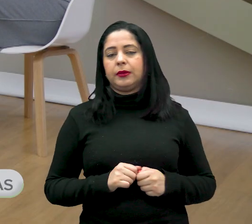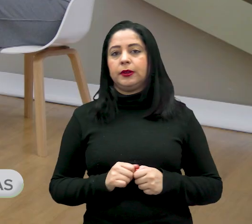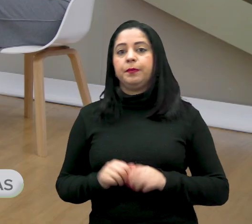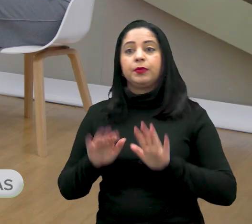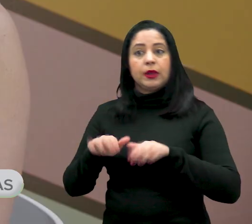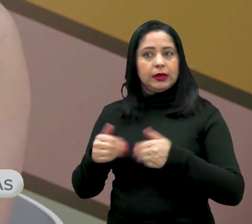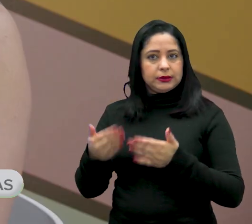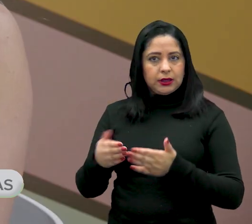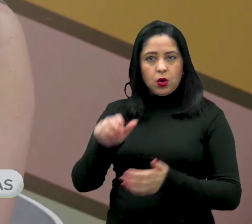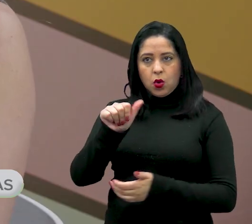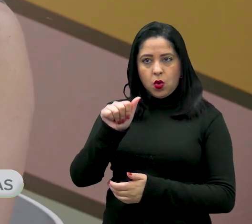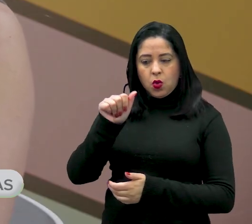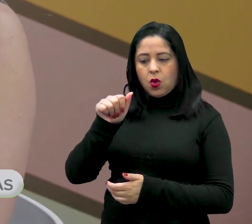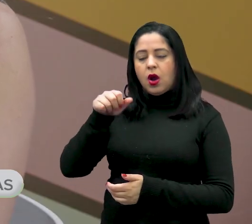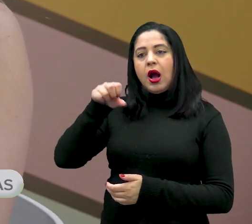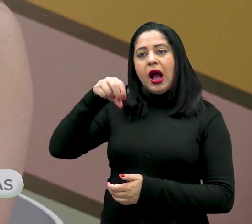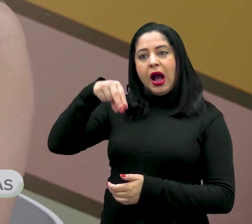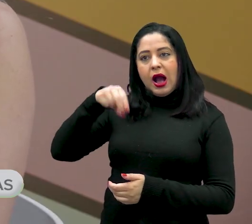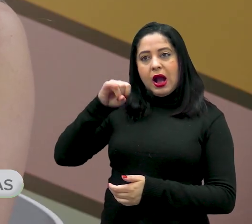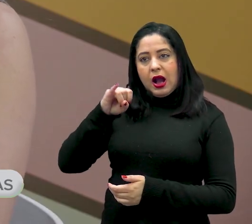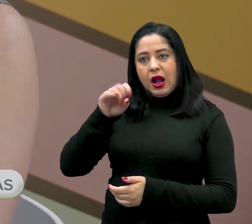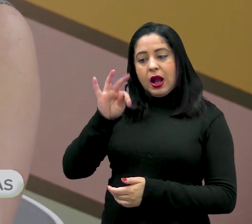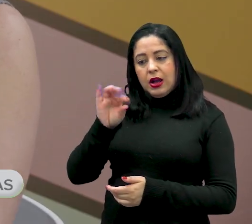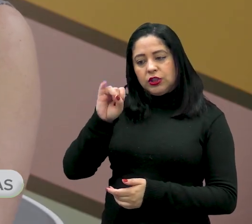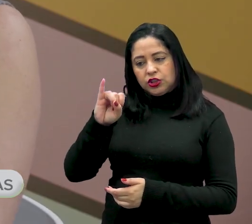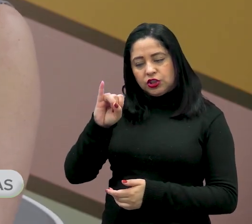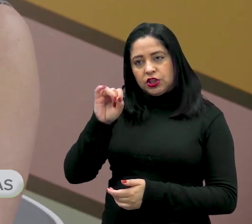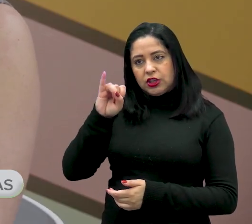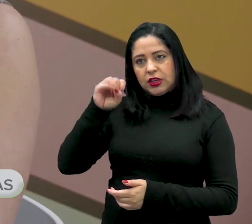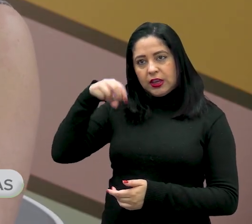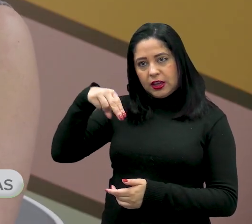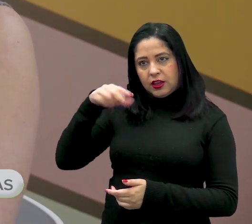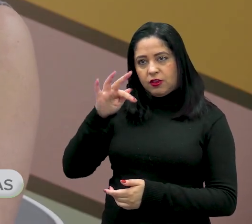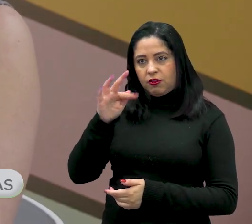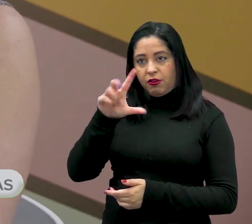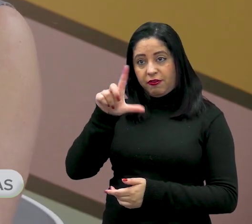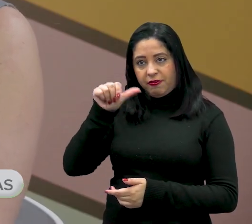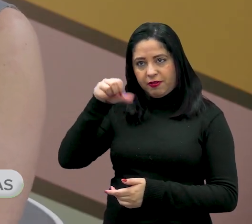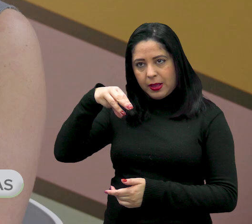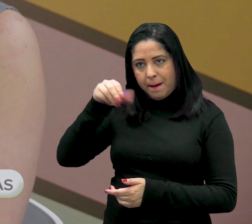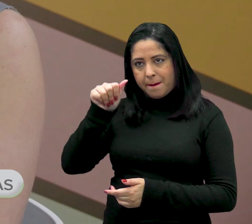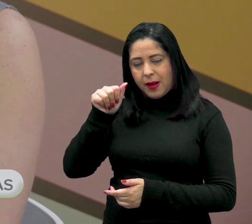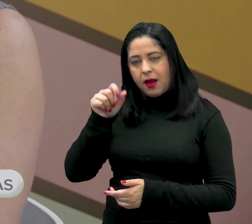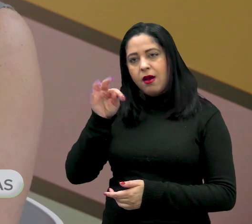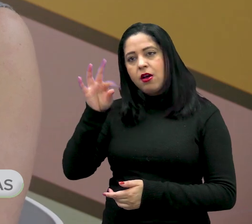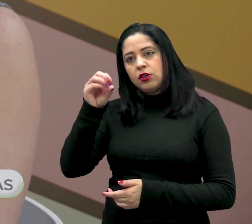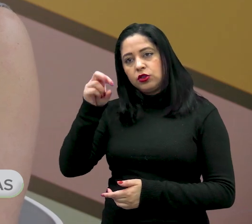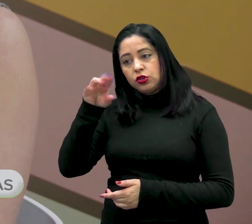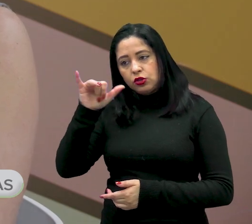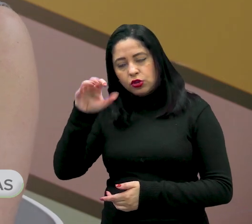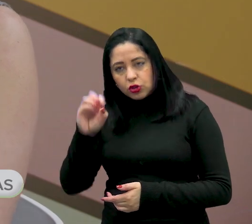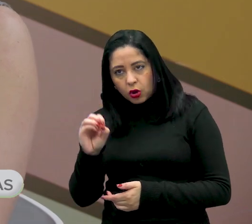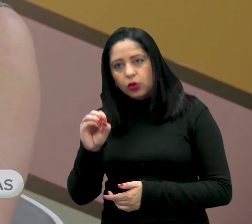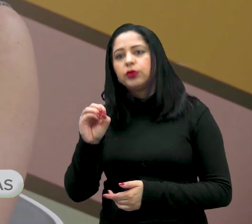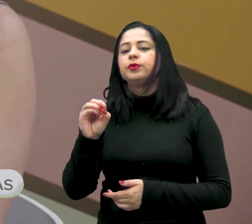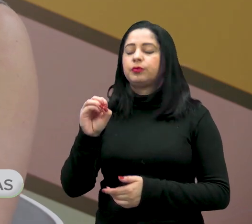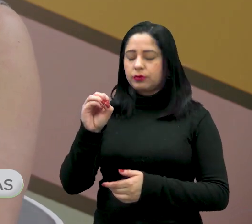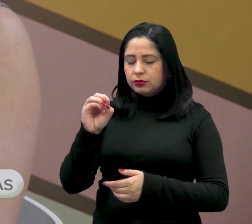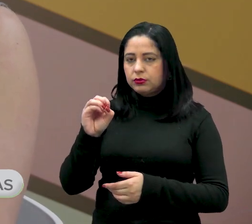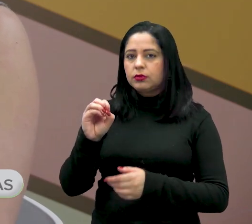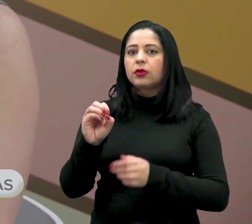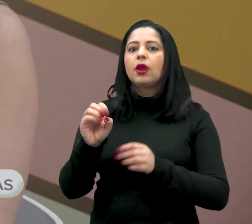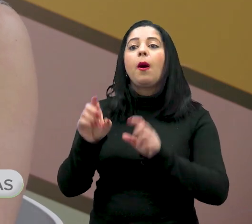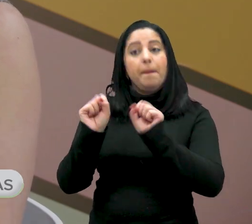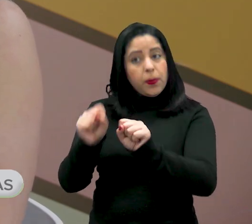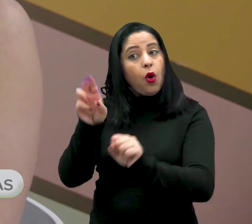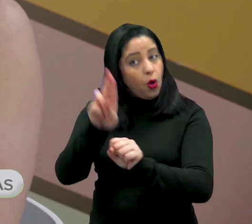O anti-inflamatório, eles vão ser usados como medidas assim analgésicas por um tempo, de acordo com a lesão em